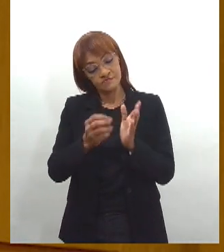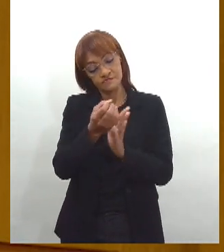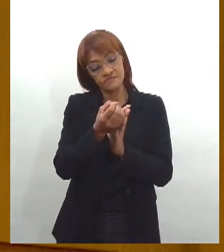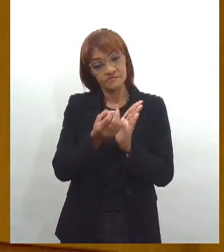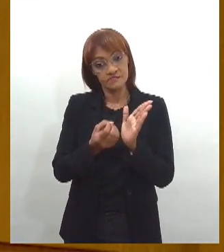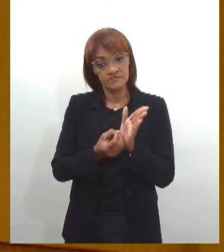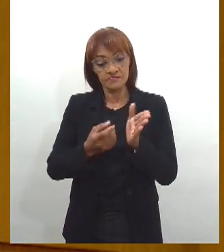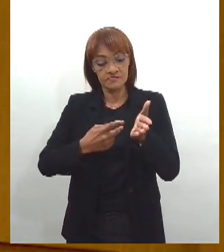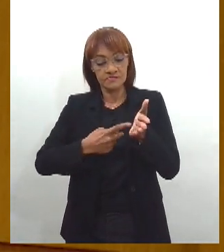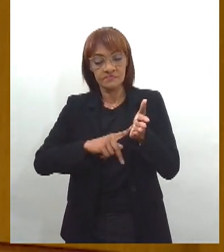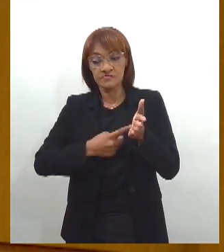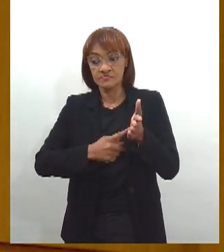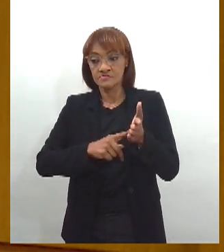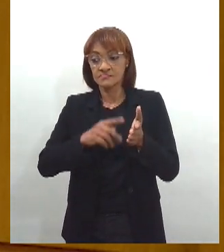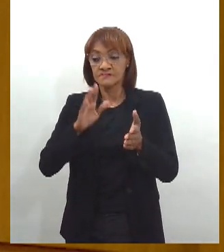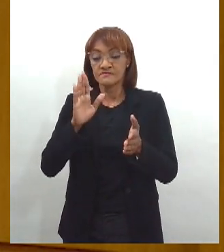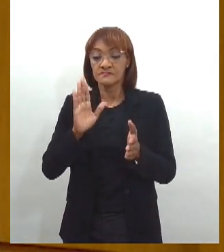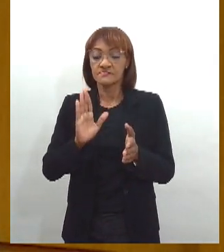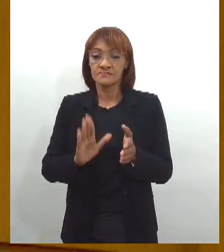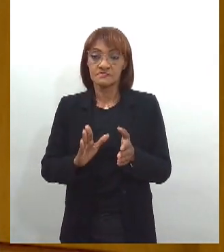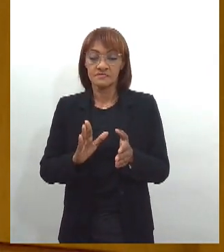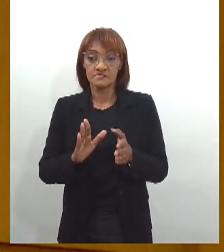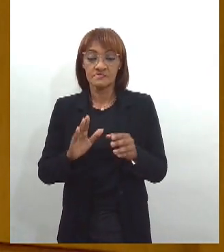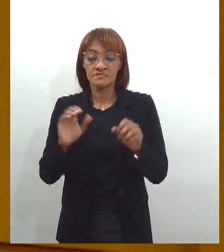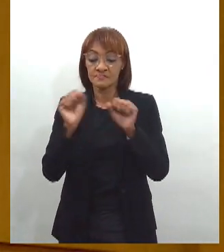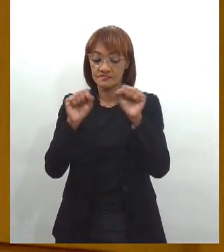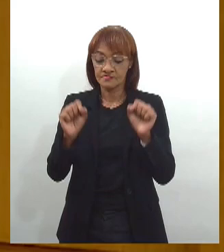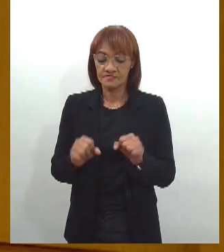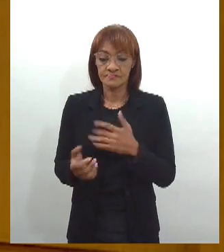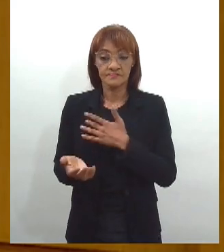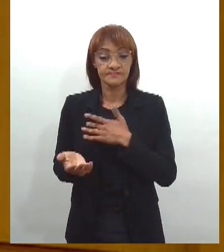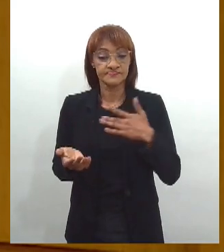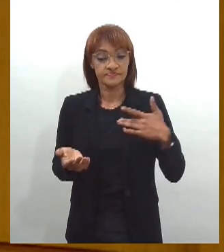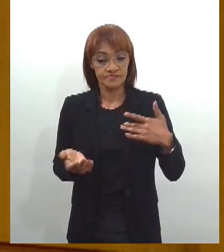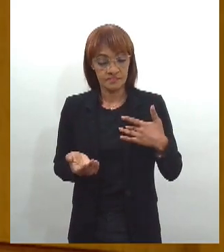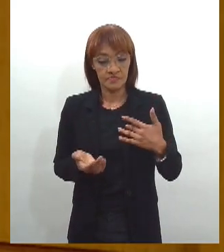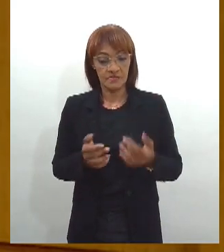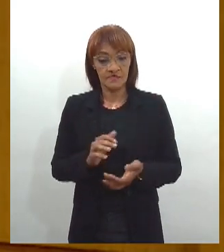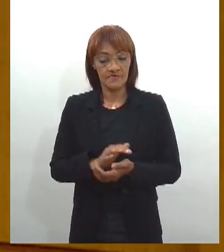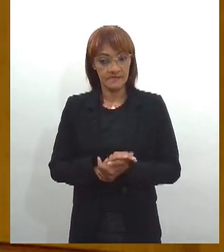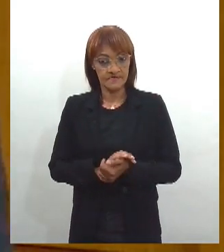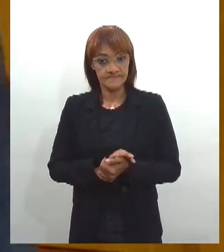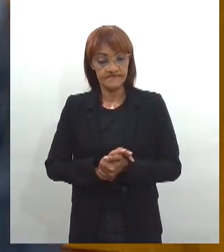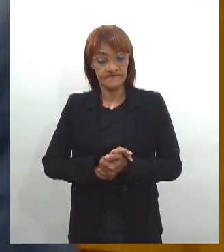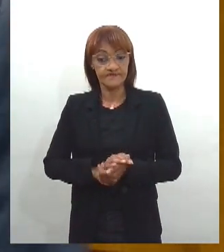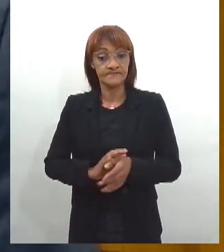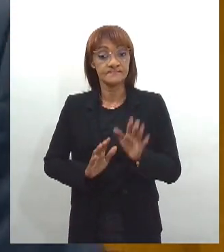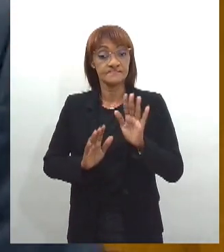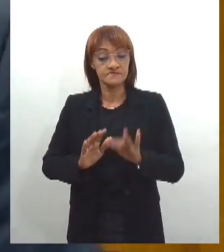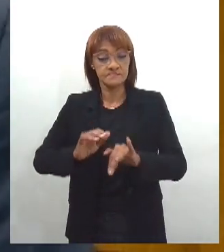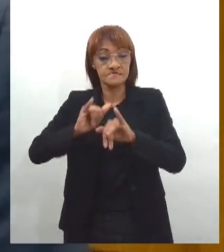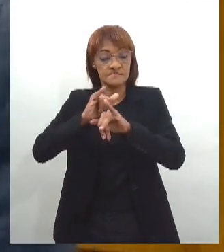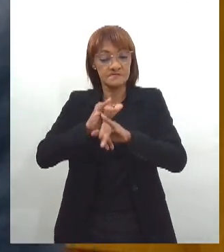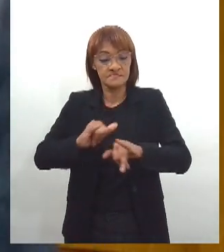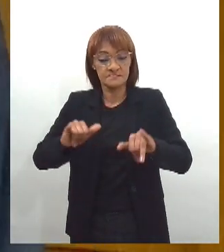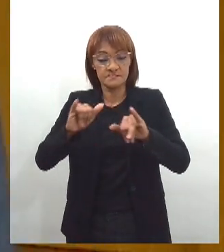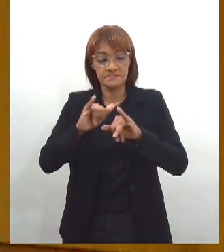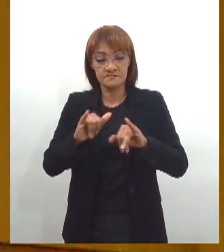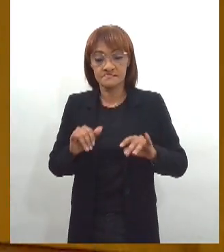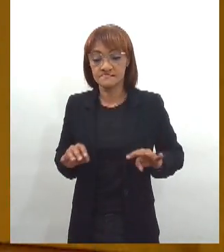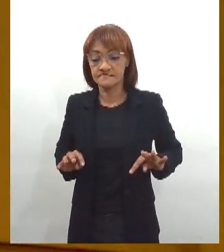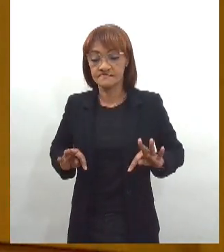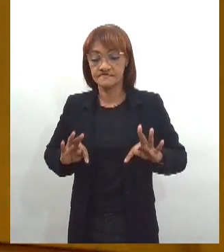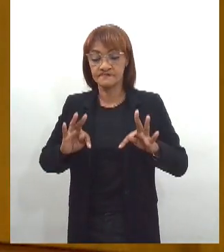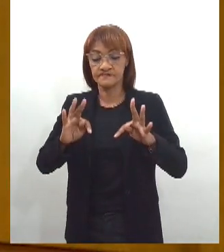Trabalhadores na área da saúde do Estado de Sergipe, Sintasa, já alertando todos e todas as